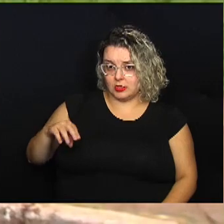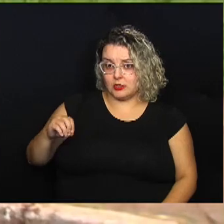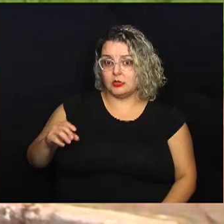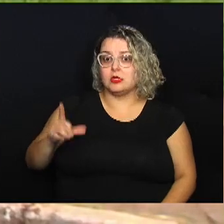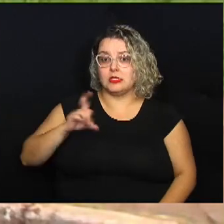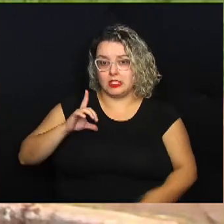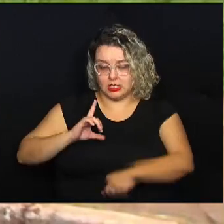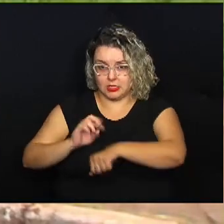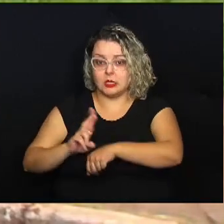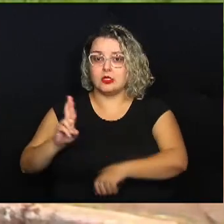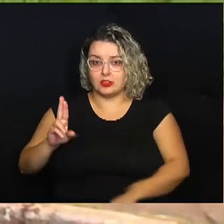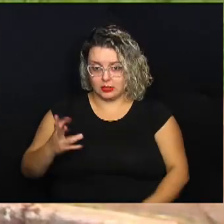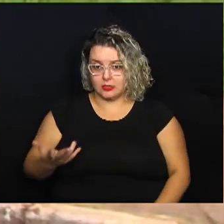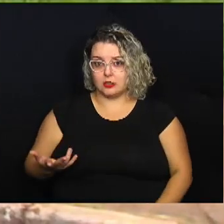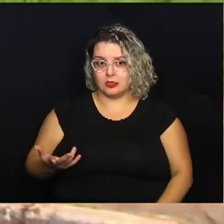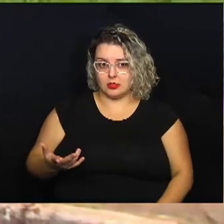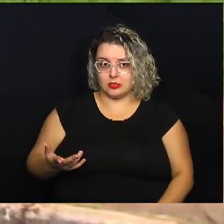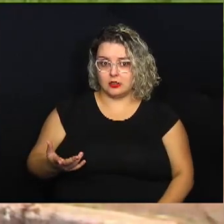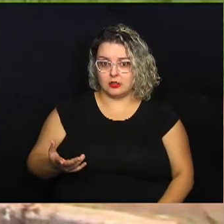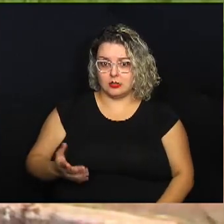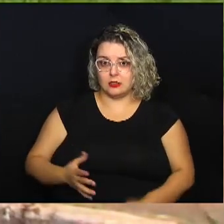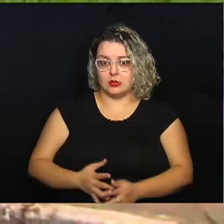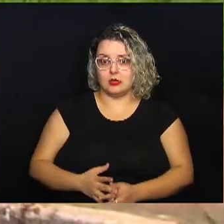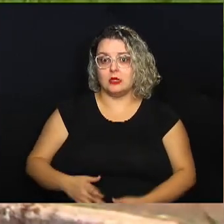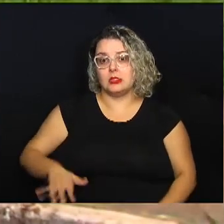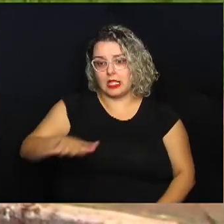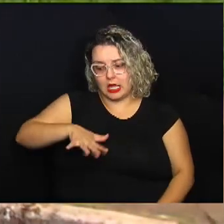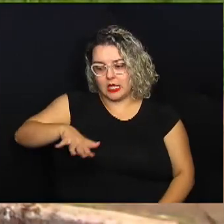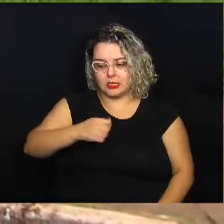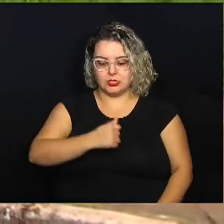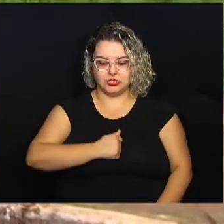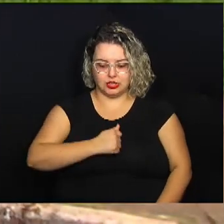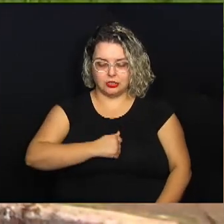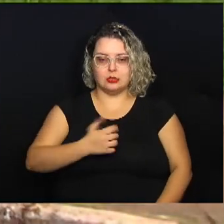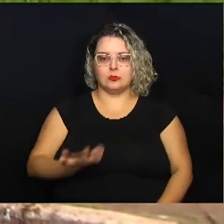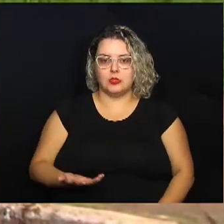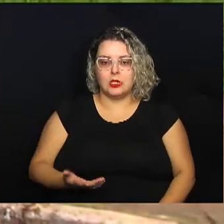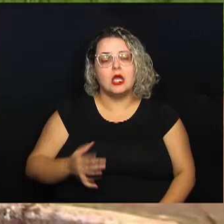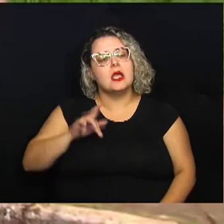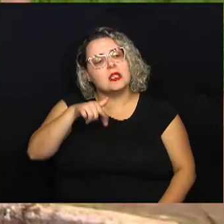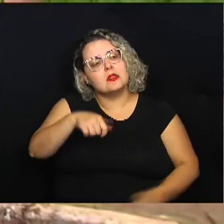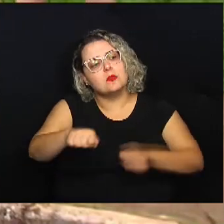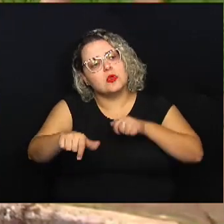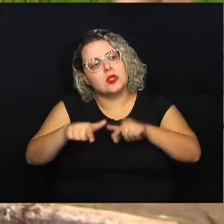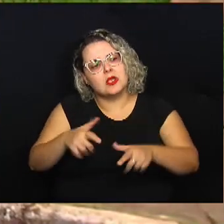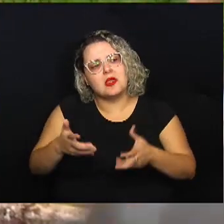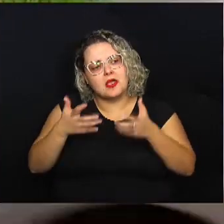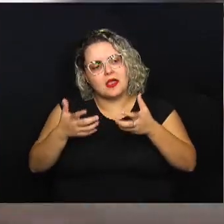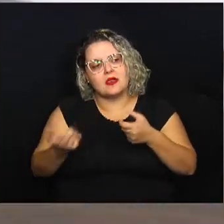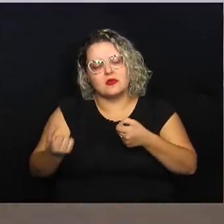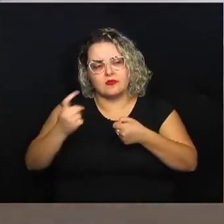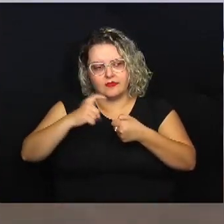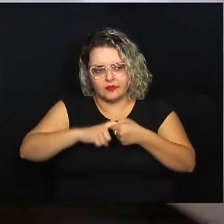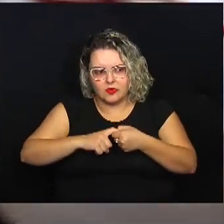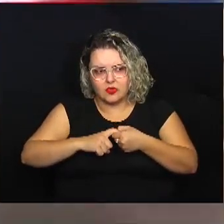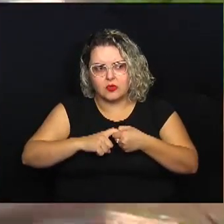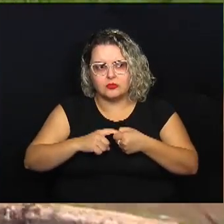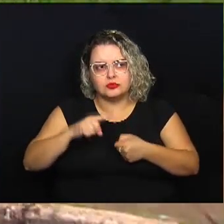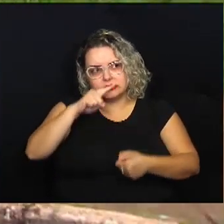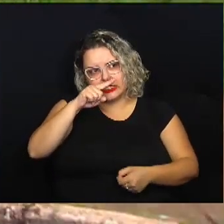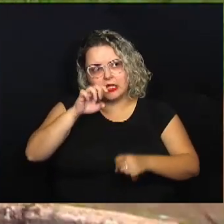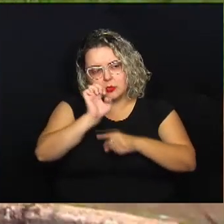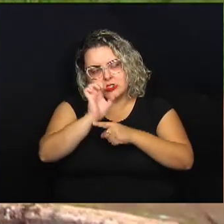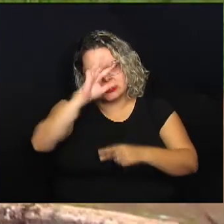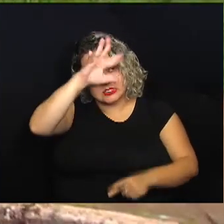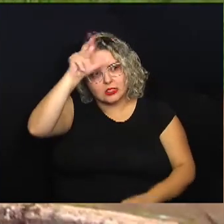doutores, mas na linha de antropologia. E você, depois de formada, pretende voltar? Qual seria